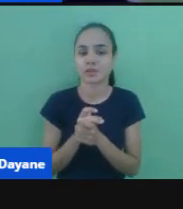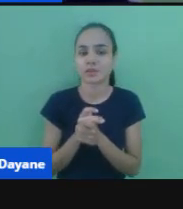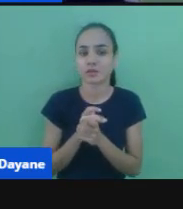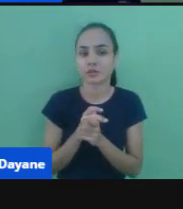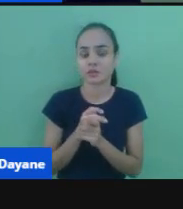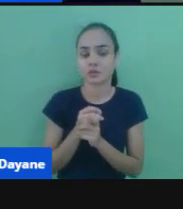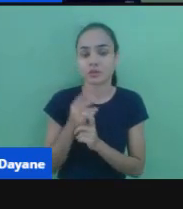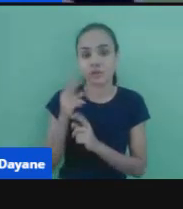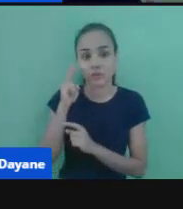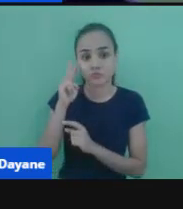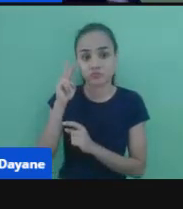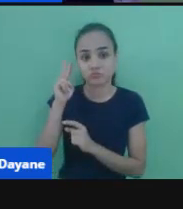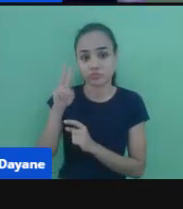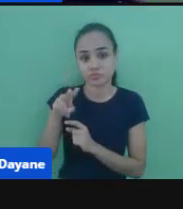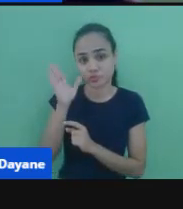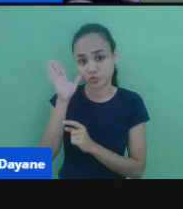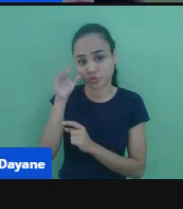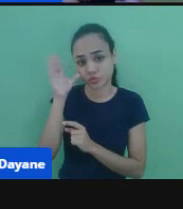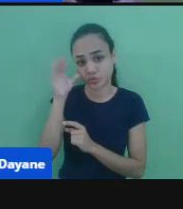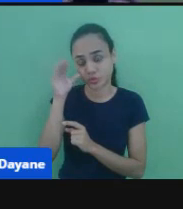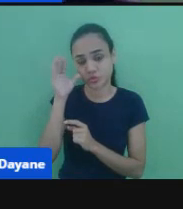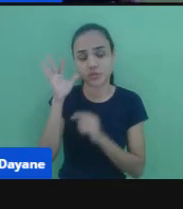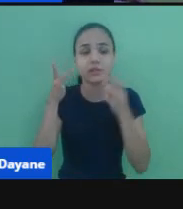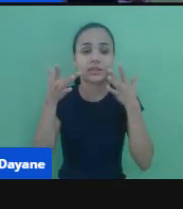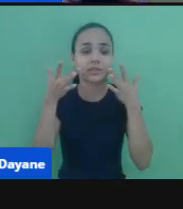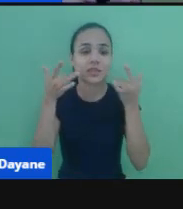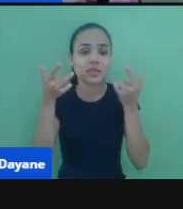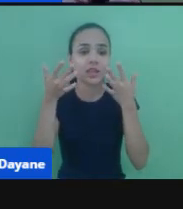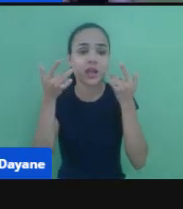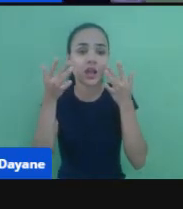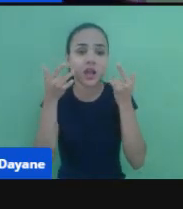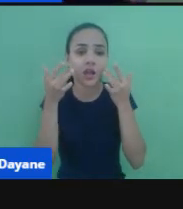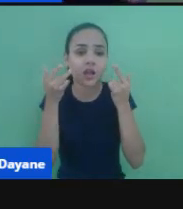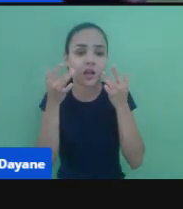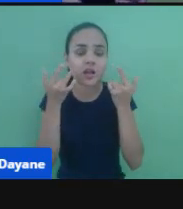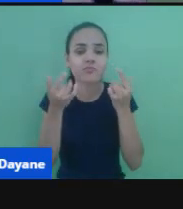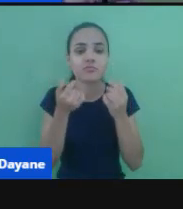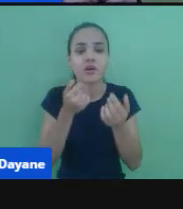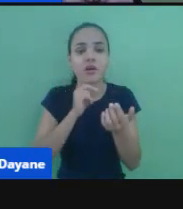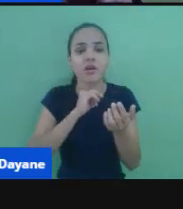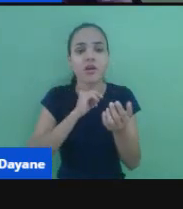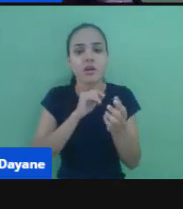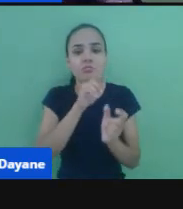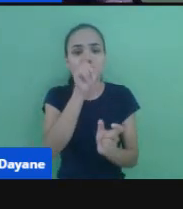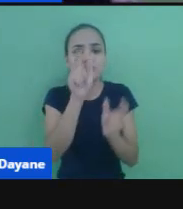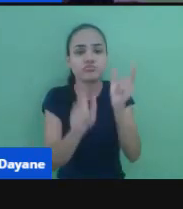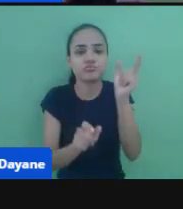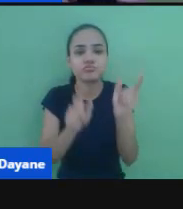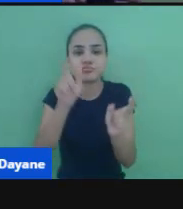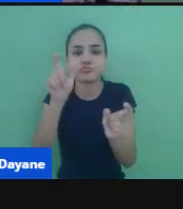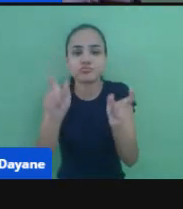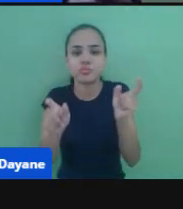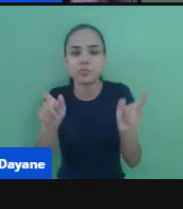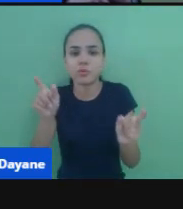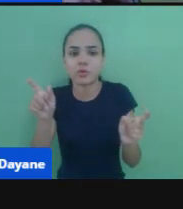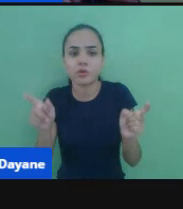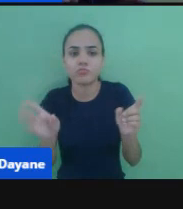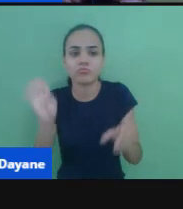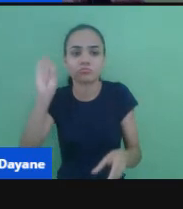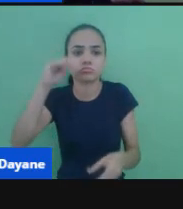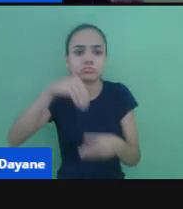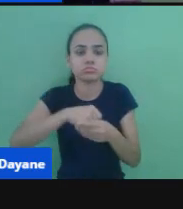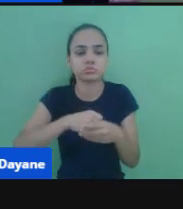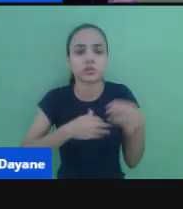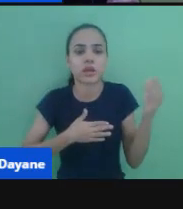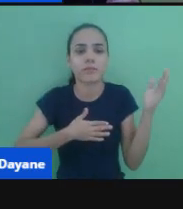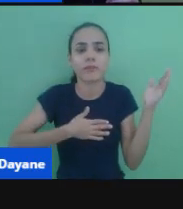através de uma encenação teatral que ele coloca vários personagens dentro de um baile e vai trabalhando a relação deles